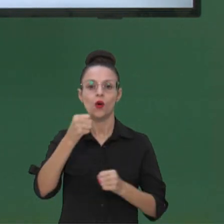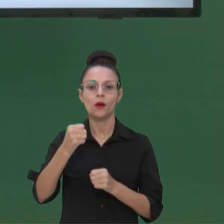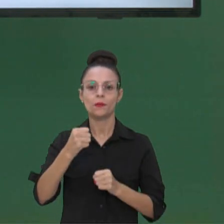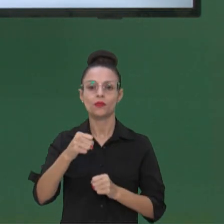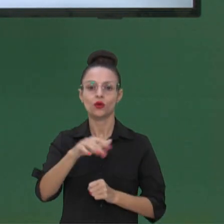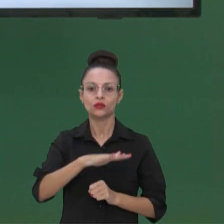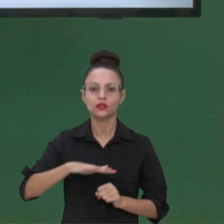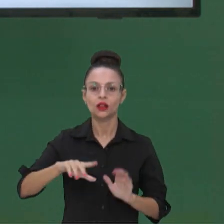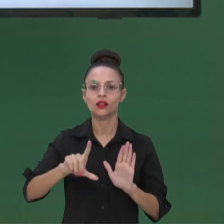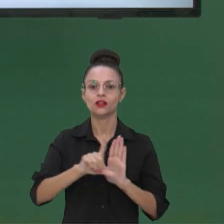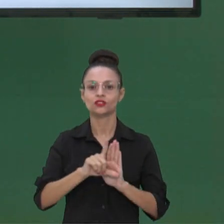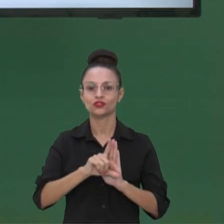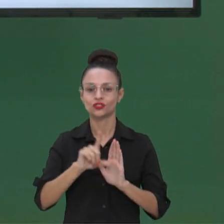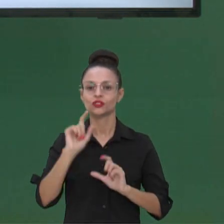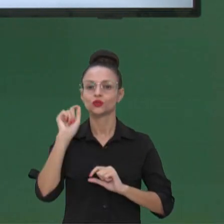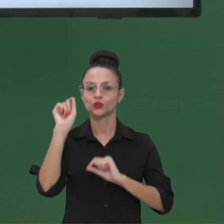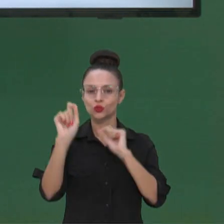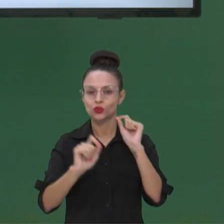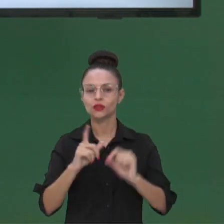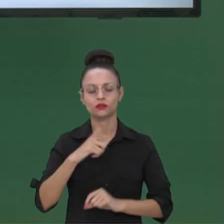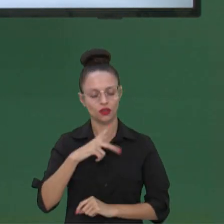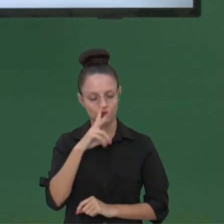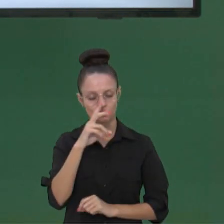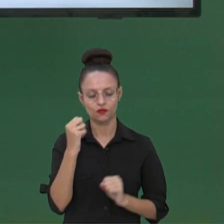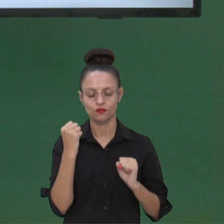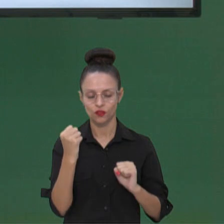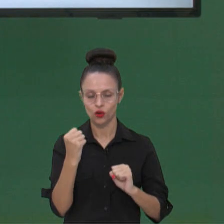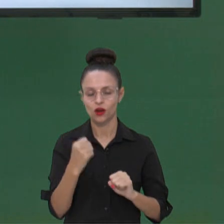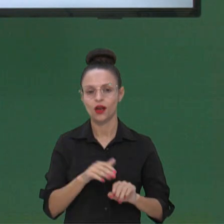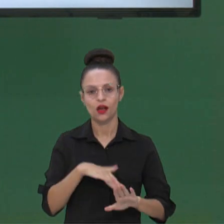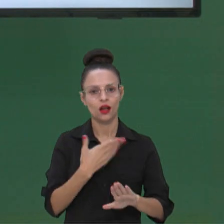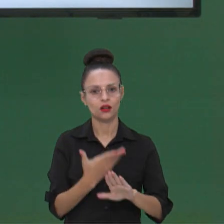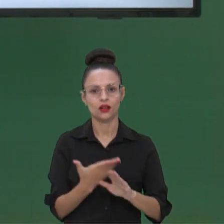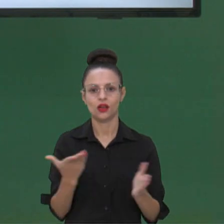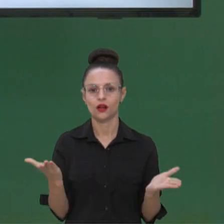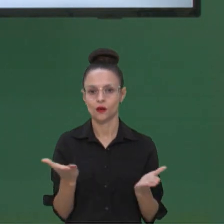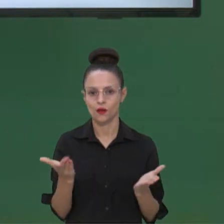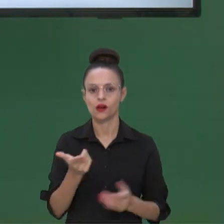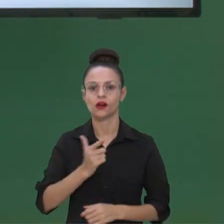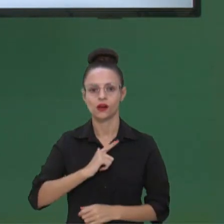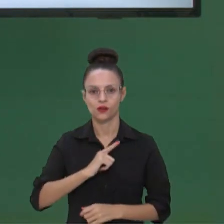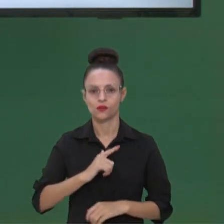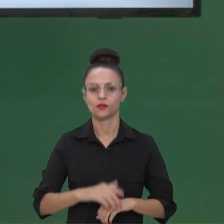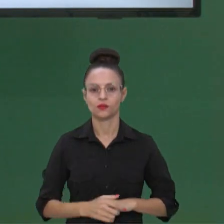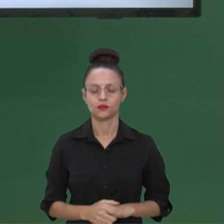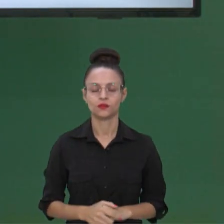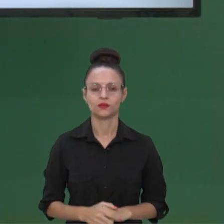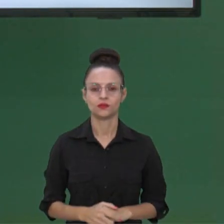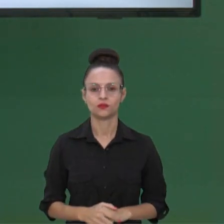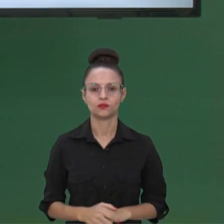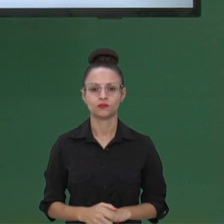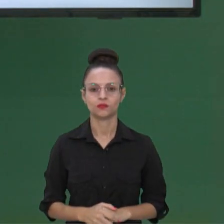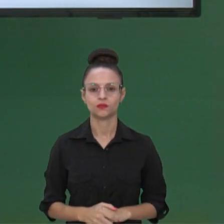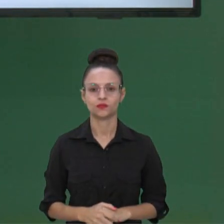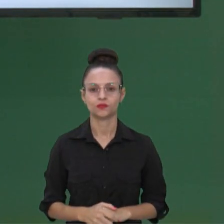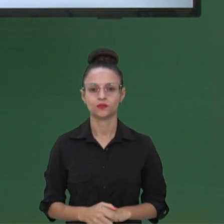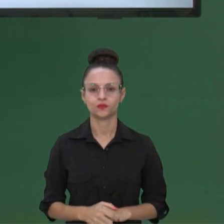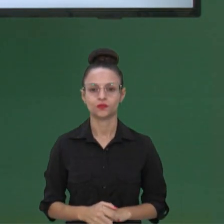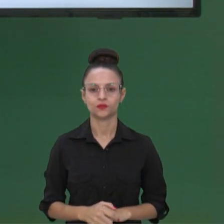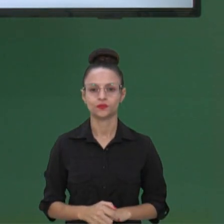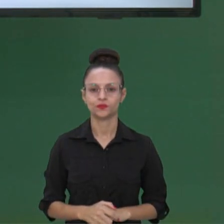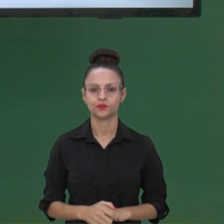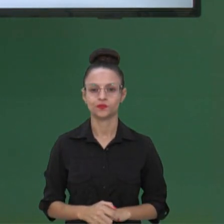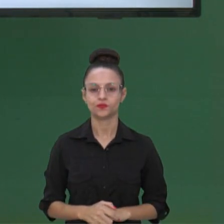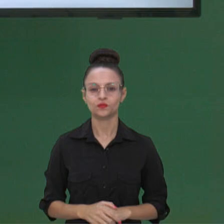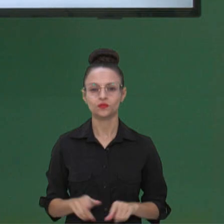legislativo, o Congresso dos Estados Unidos tem uma força muito grande, ainda hoje permanece. Legal? Uma